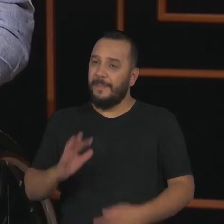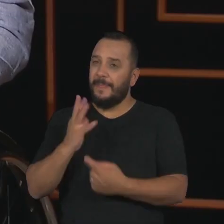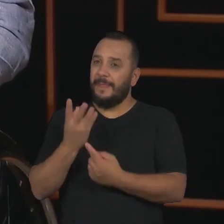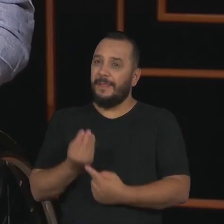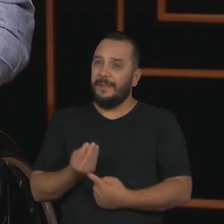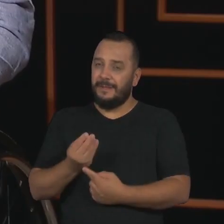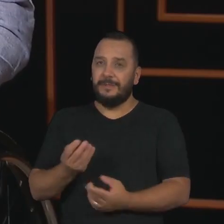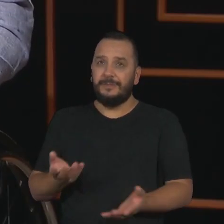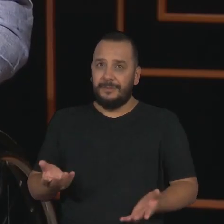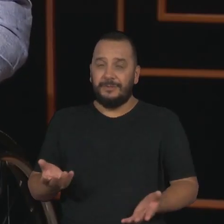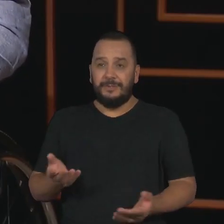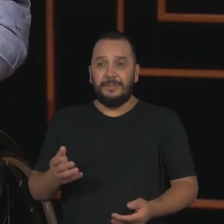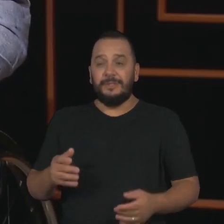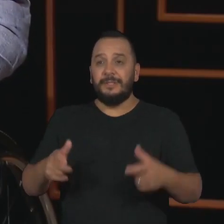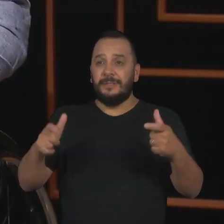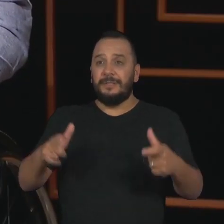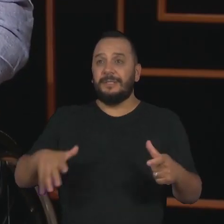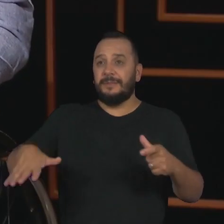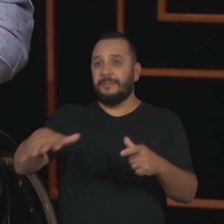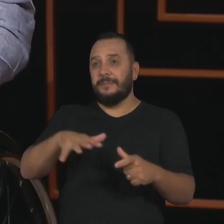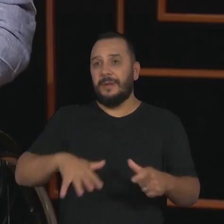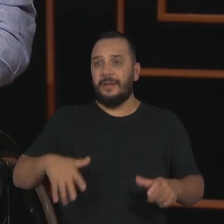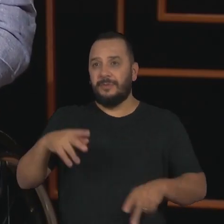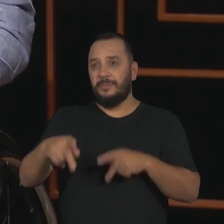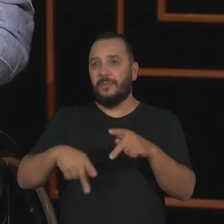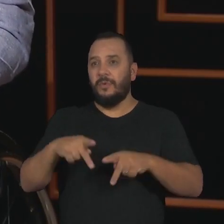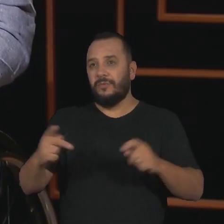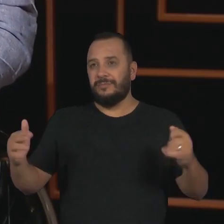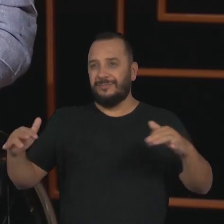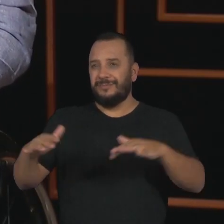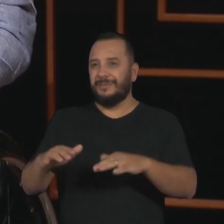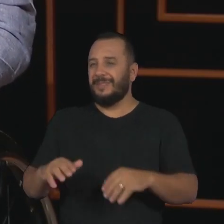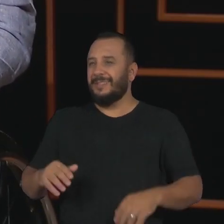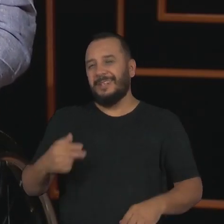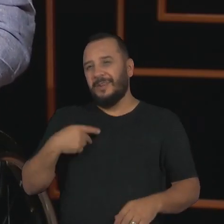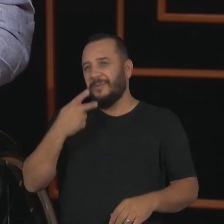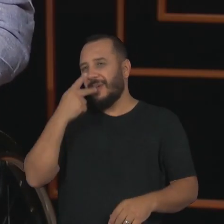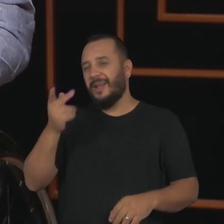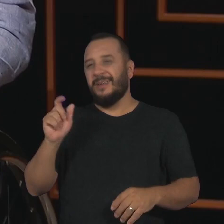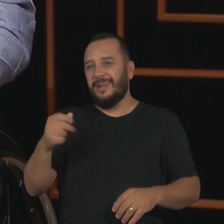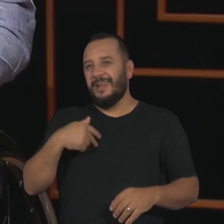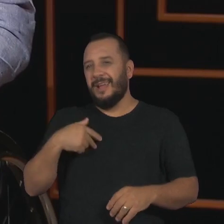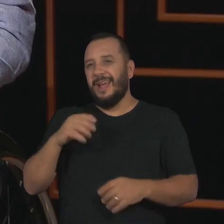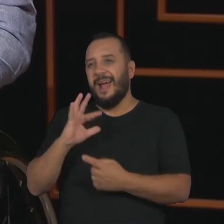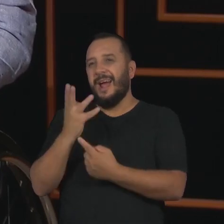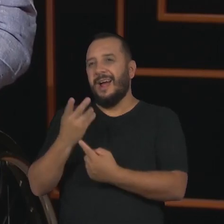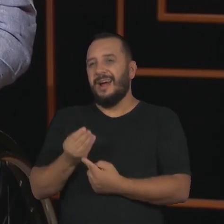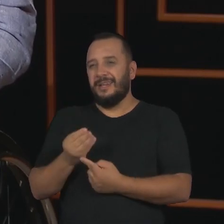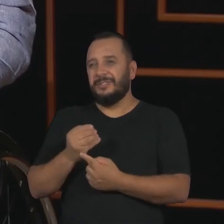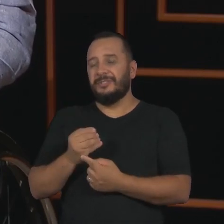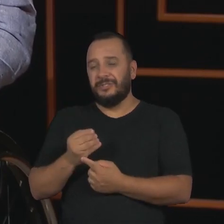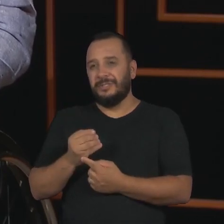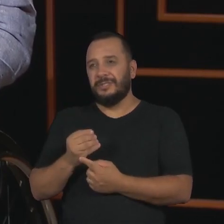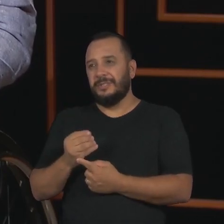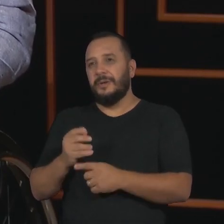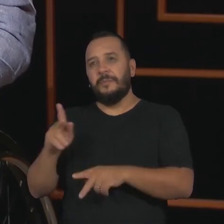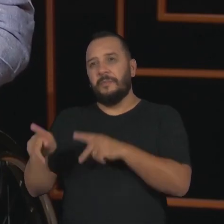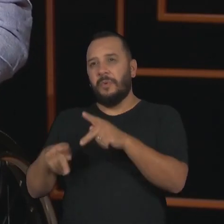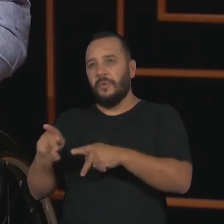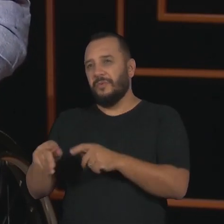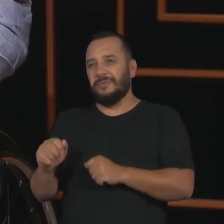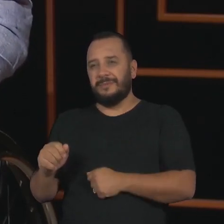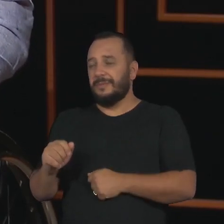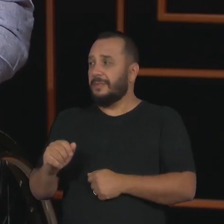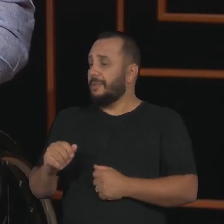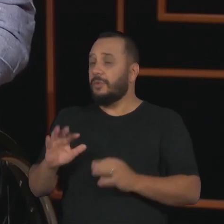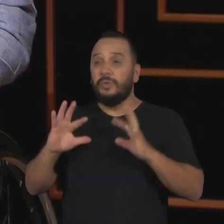arte em espaço público, eu prefiro não falar arte pública, porque eu acho que toda arte é